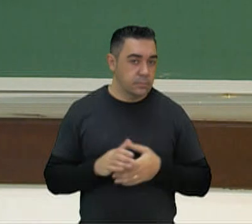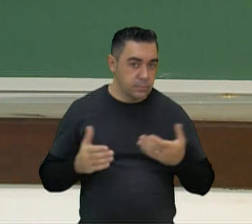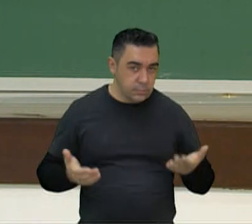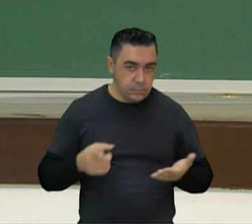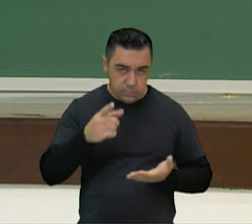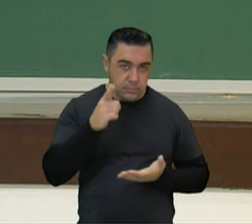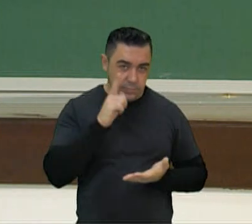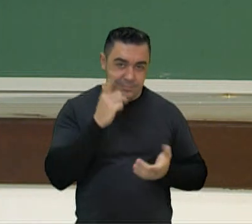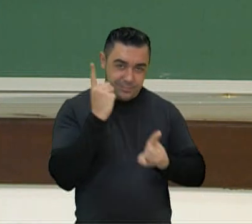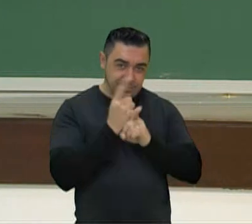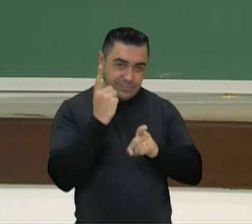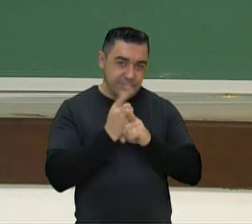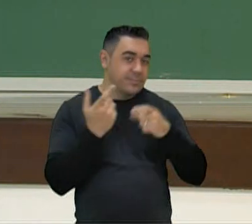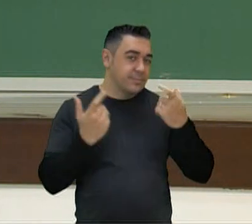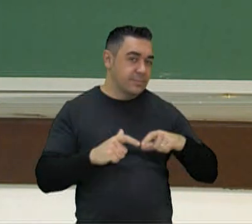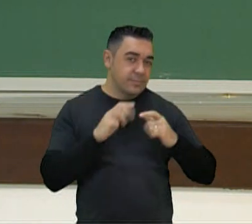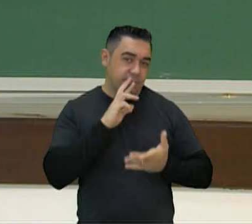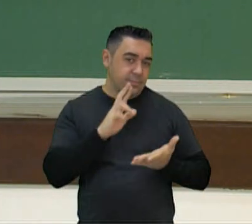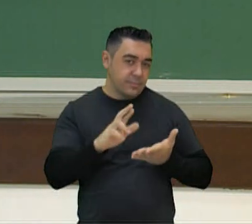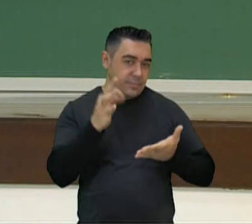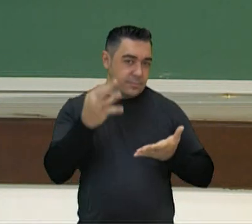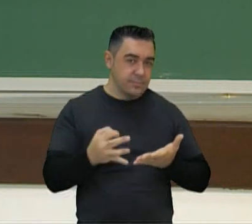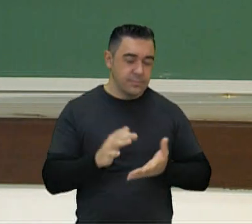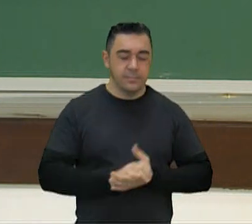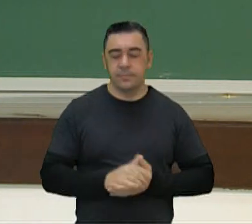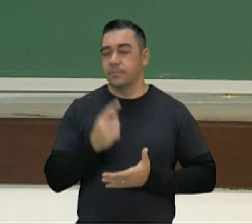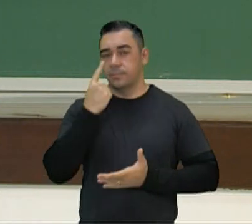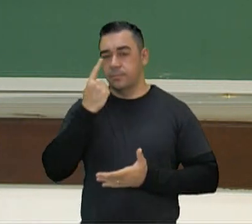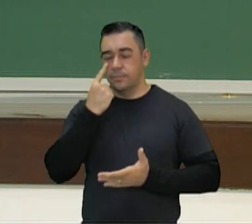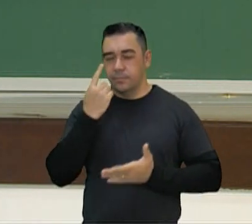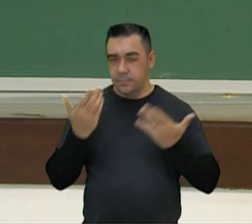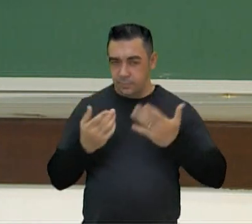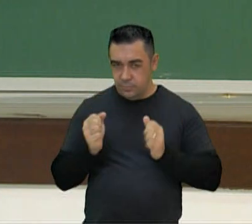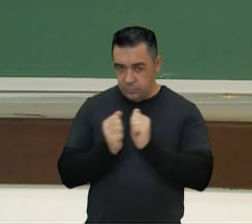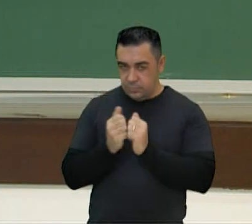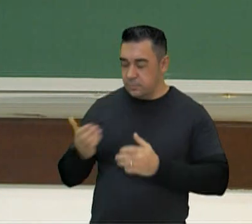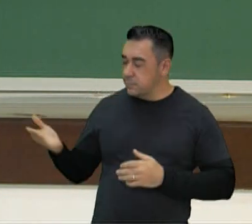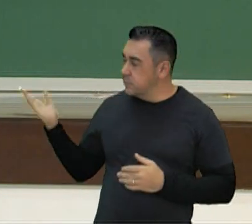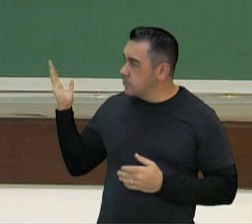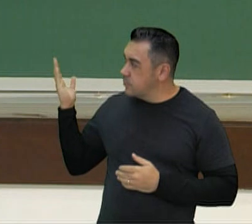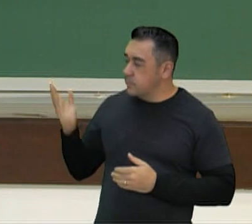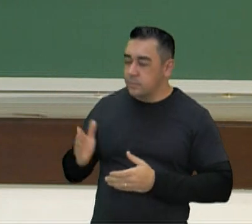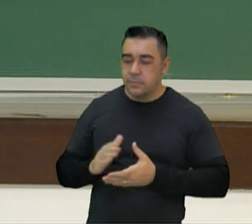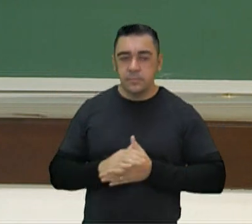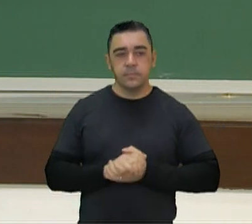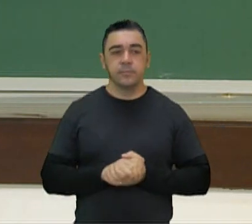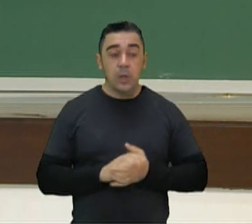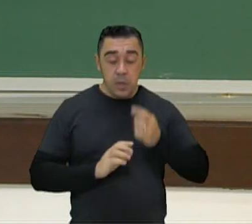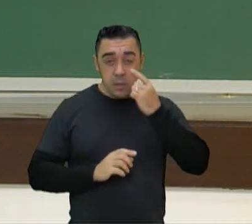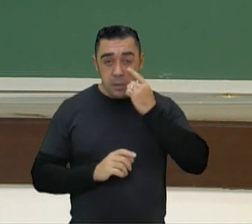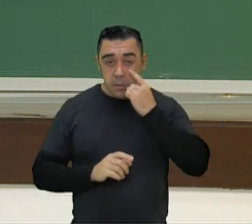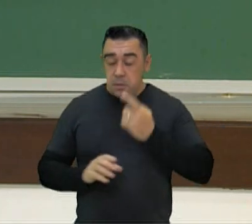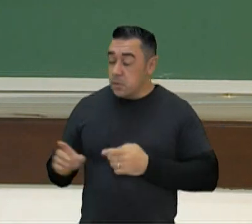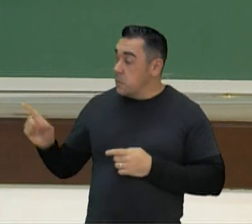Então, alunos, conseguiram identificar o resultado? Vamos verificar aqui no quadro? Veja